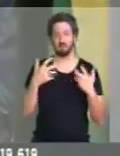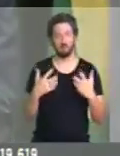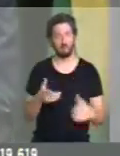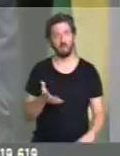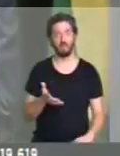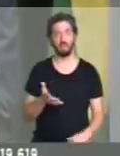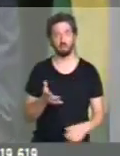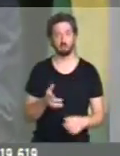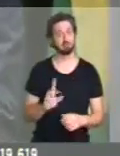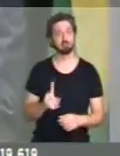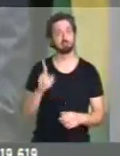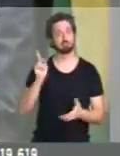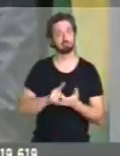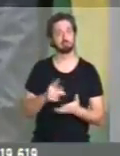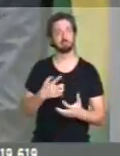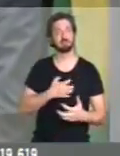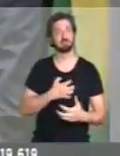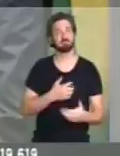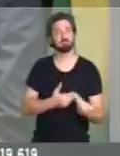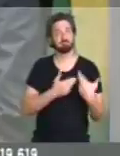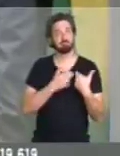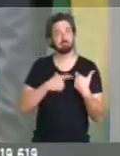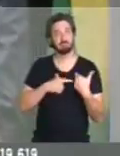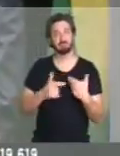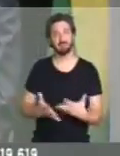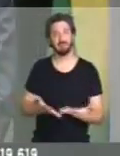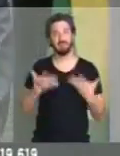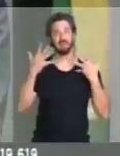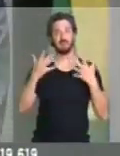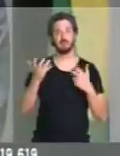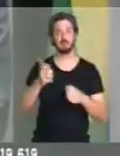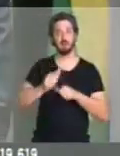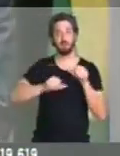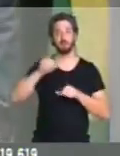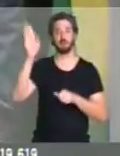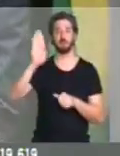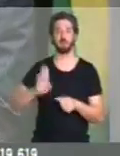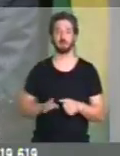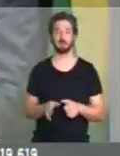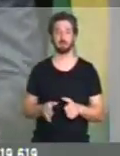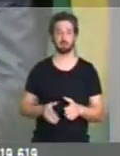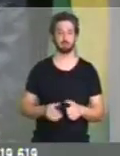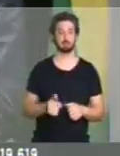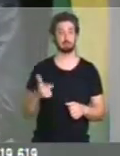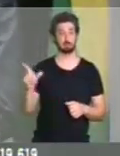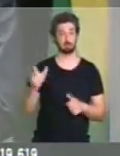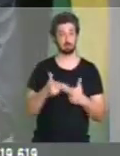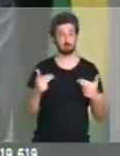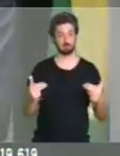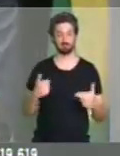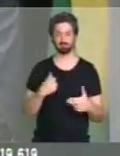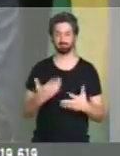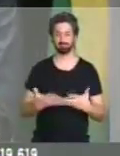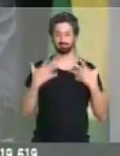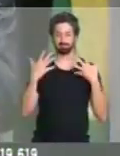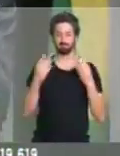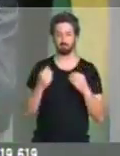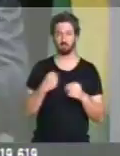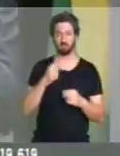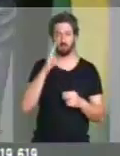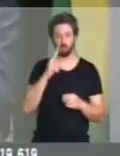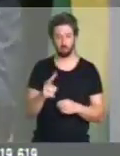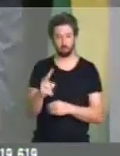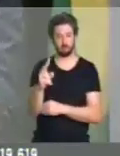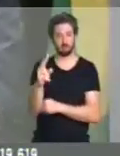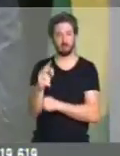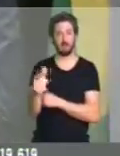peso, mas sentindo de fato a responsabilidade e a alegria de votar pela mudança do nosso país. Outro ponto que me alegrou muito, senhor presidente,